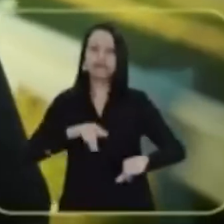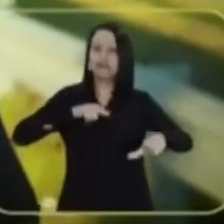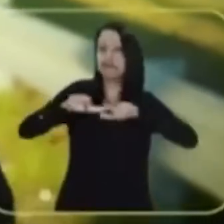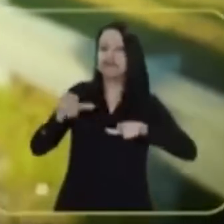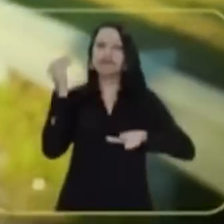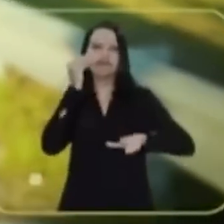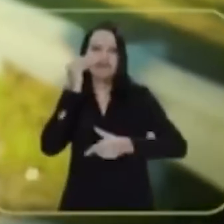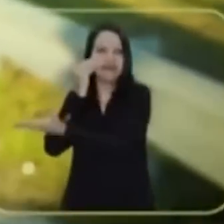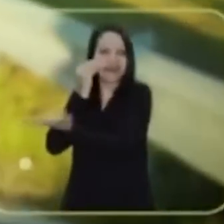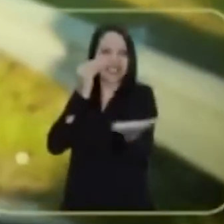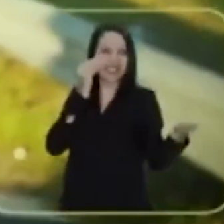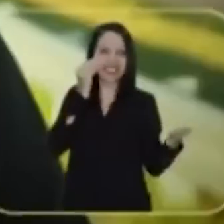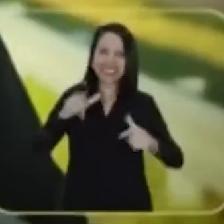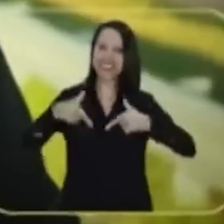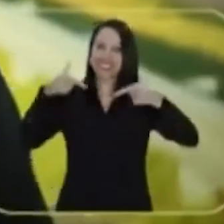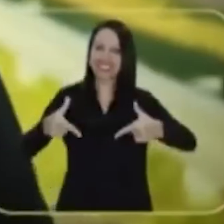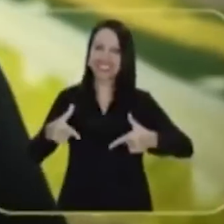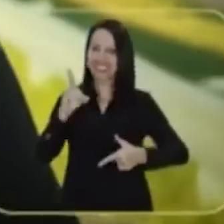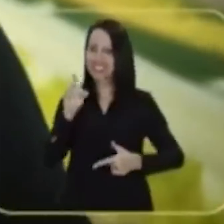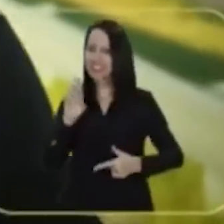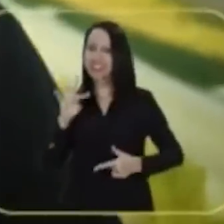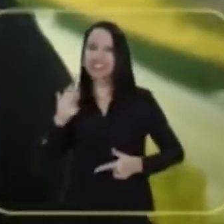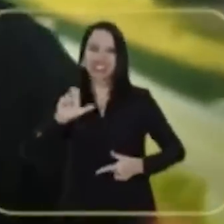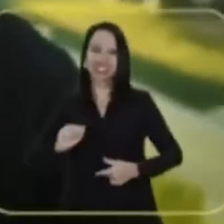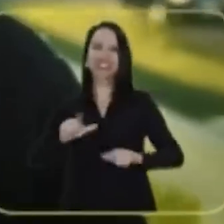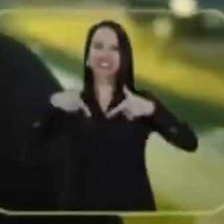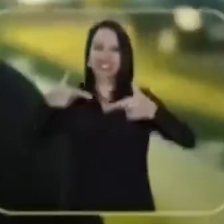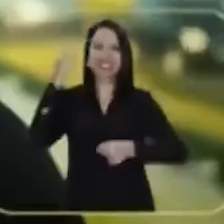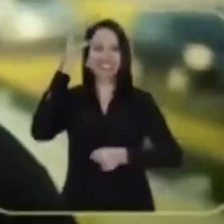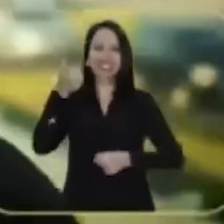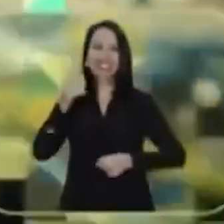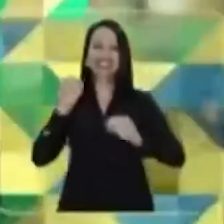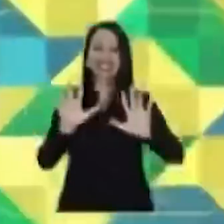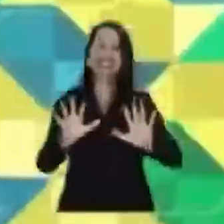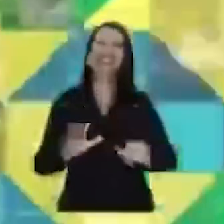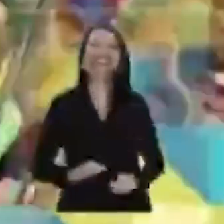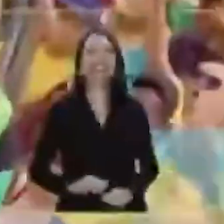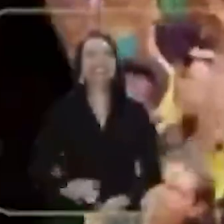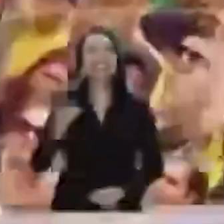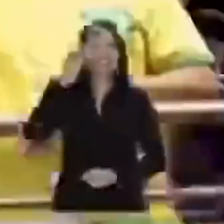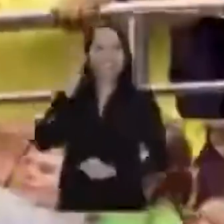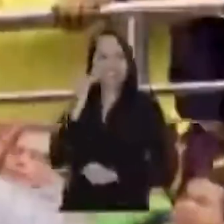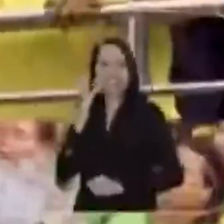isentas. Empregos e oportunidades. O que fizemos na Dutra, faremos em São Paulo.